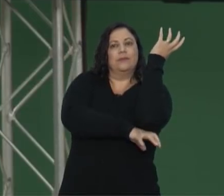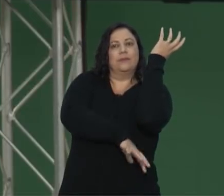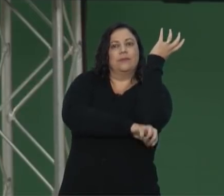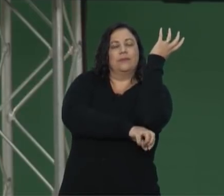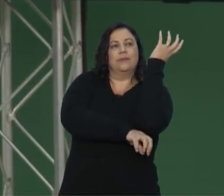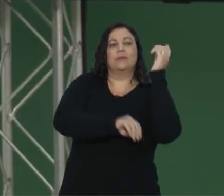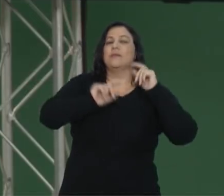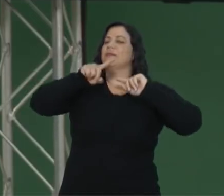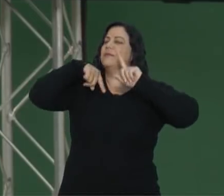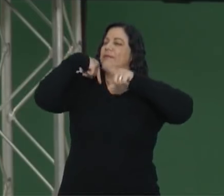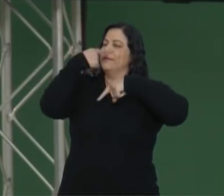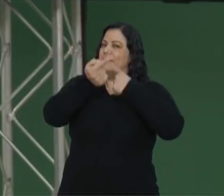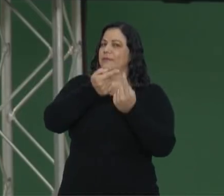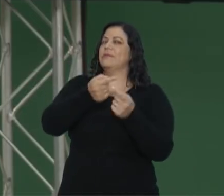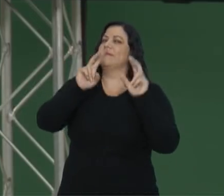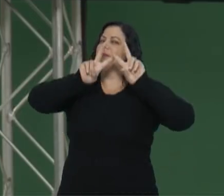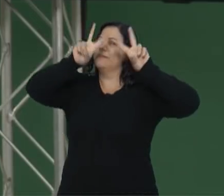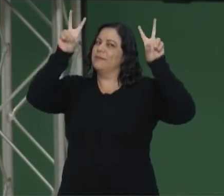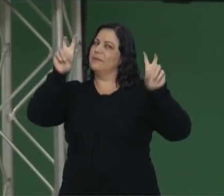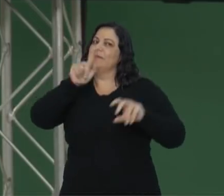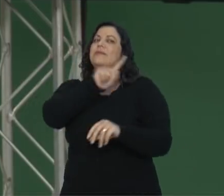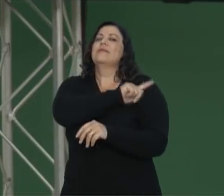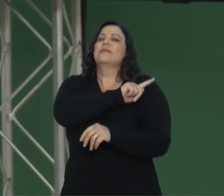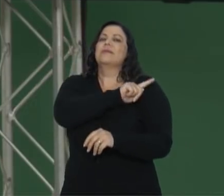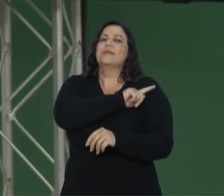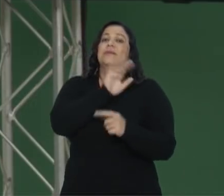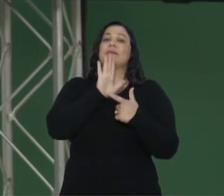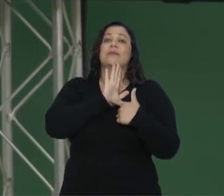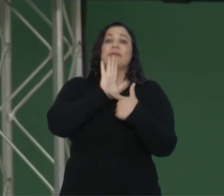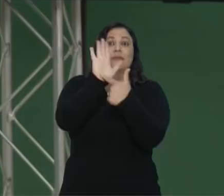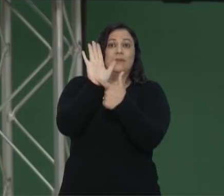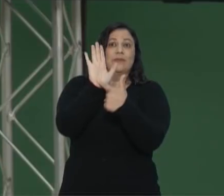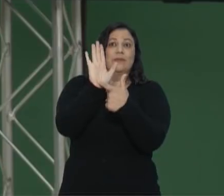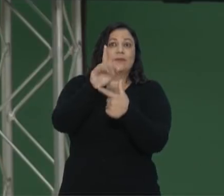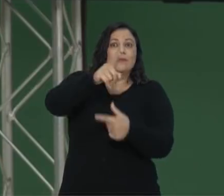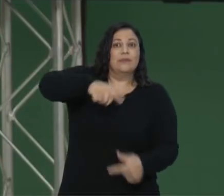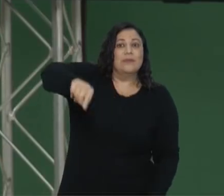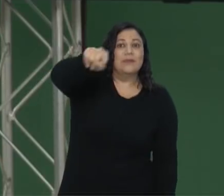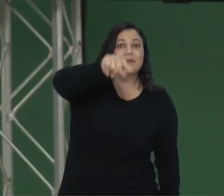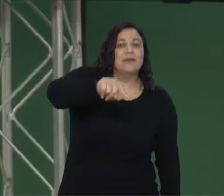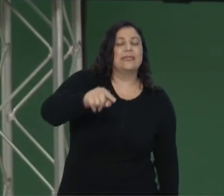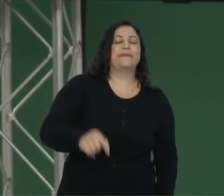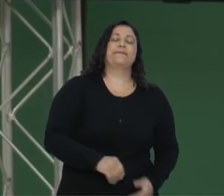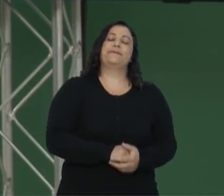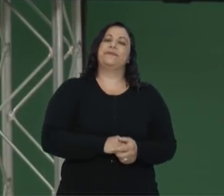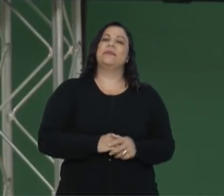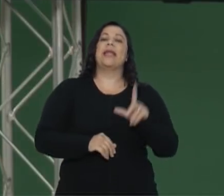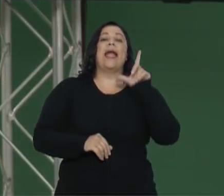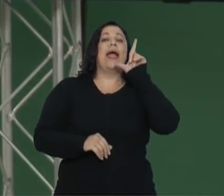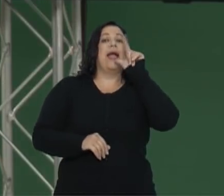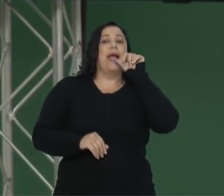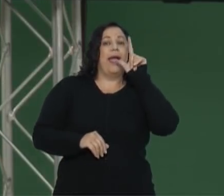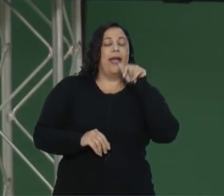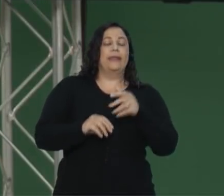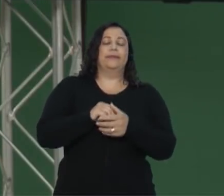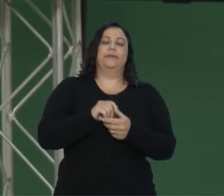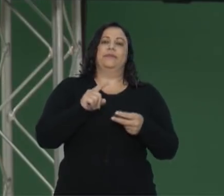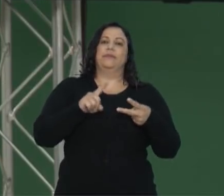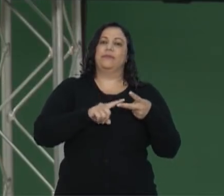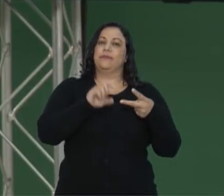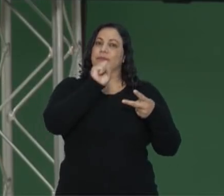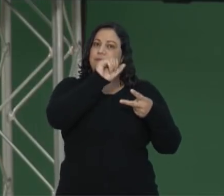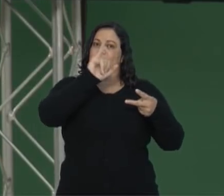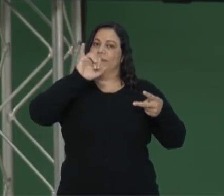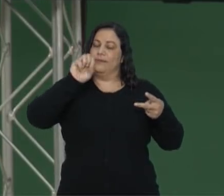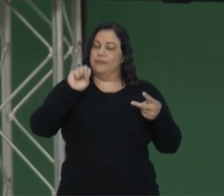do próximo ano, do 7º ano, mas eu vou apresentar para vocês. Quando água, sais minerais, dióxido de